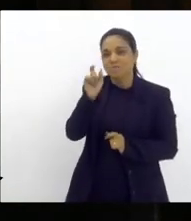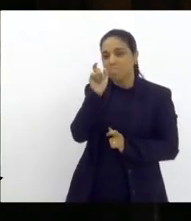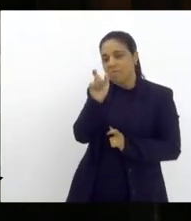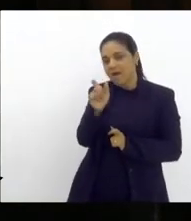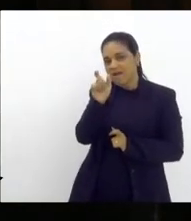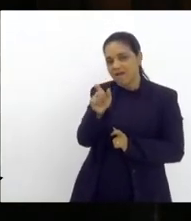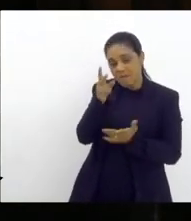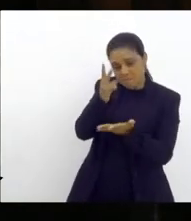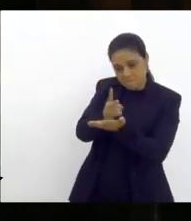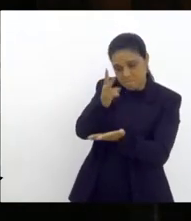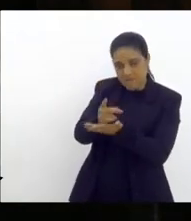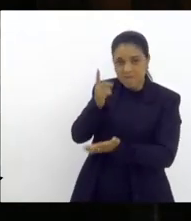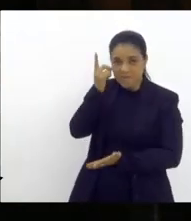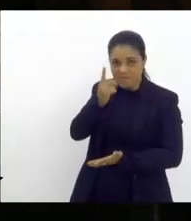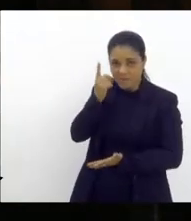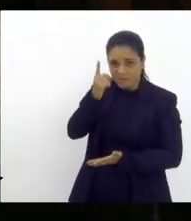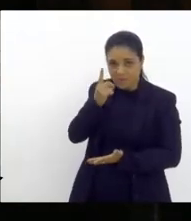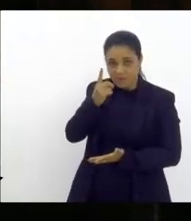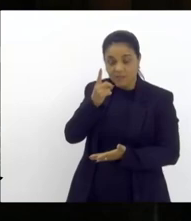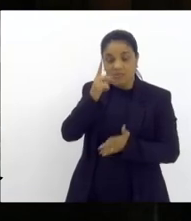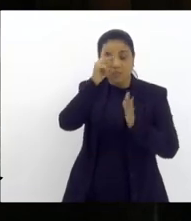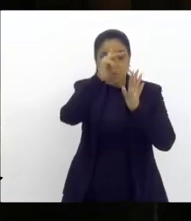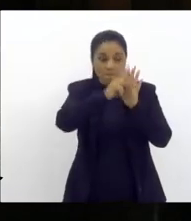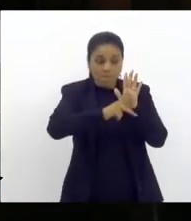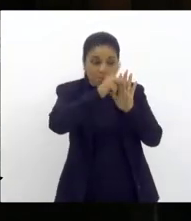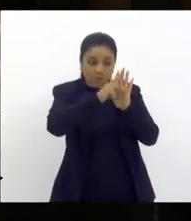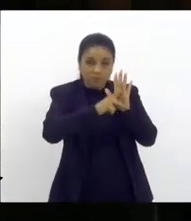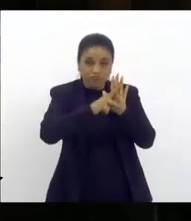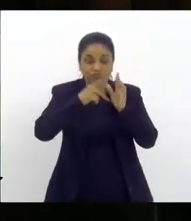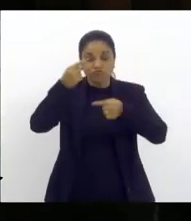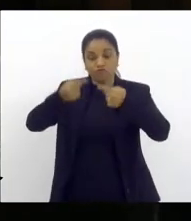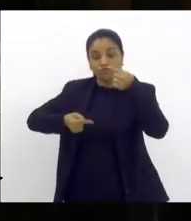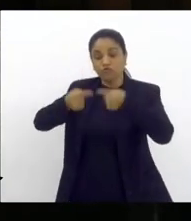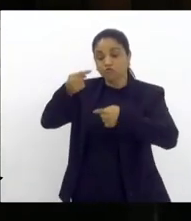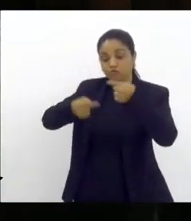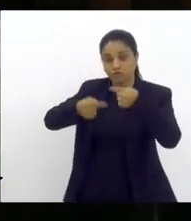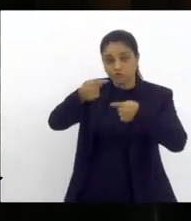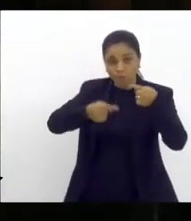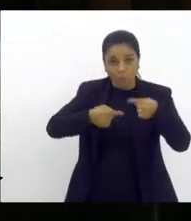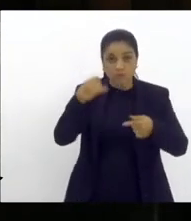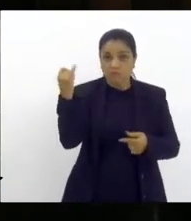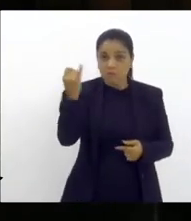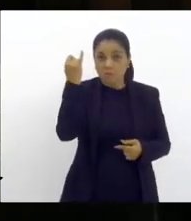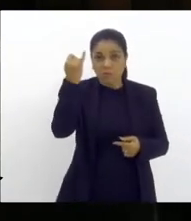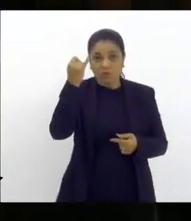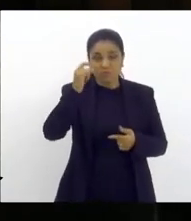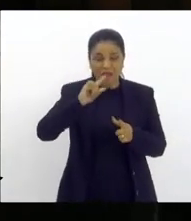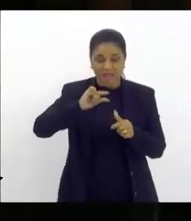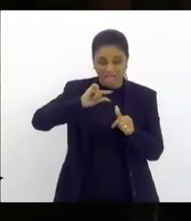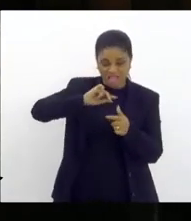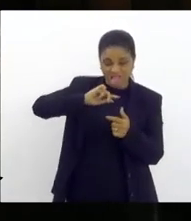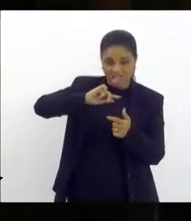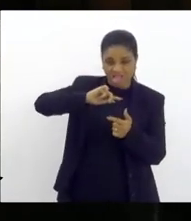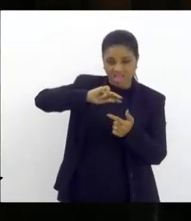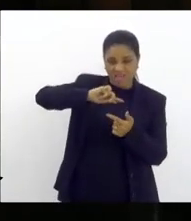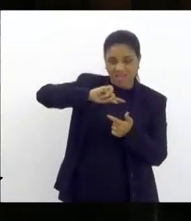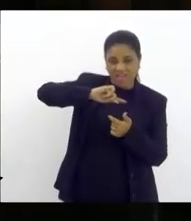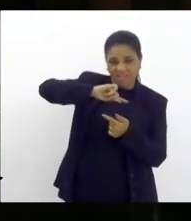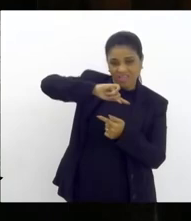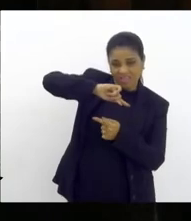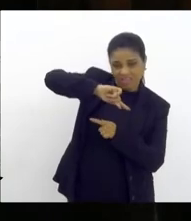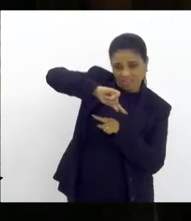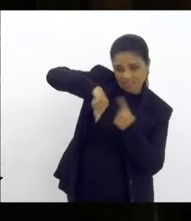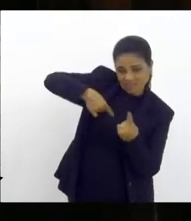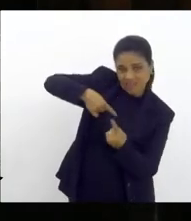é se valerem de projetos meritórios discussões importantes para deturparem todo